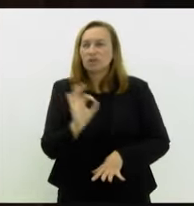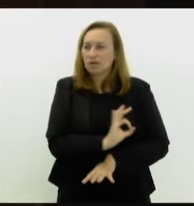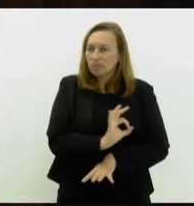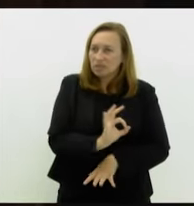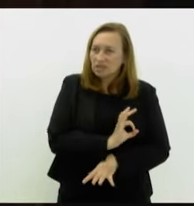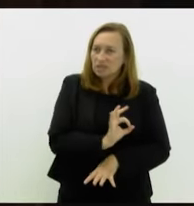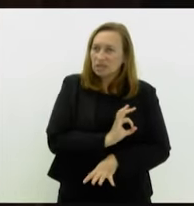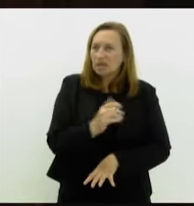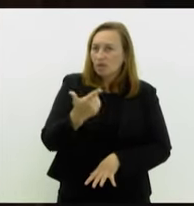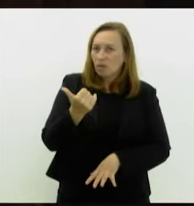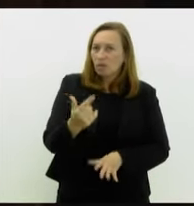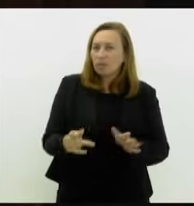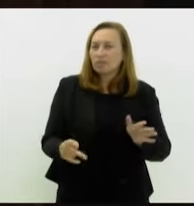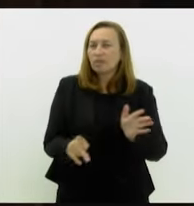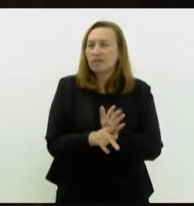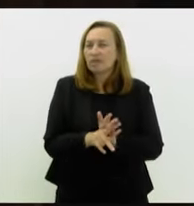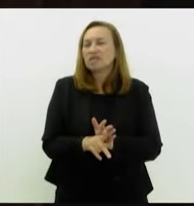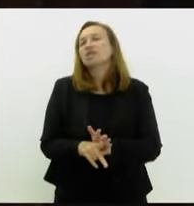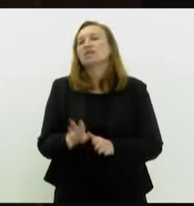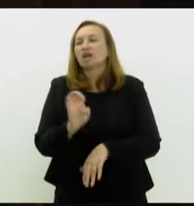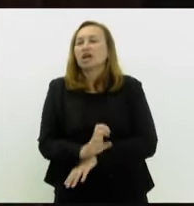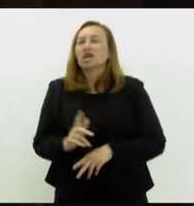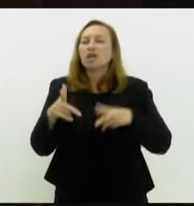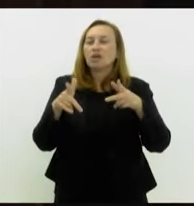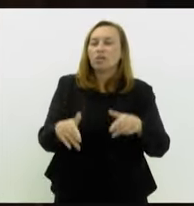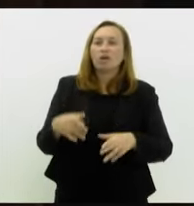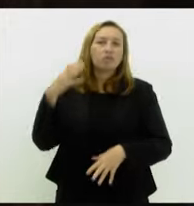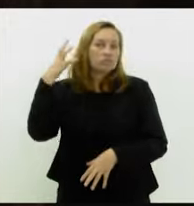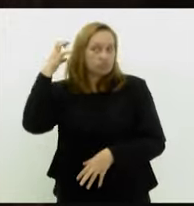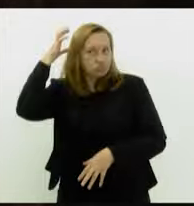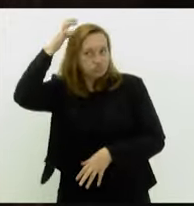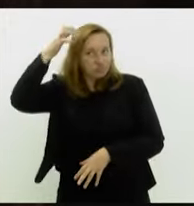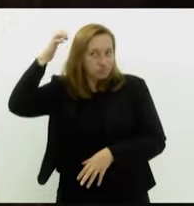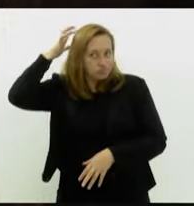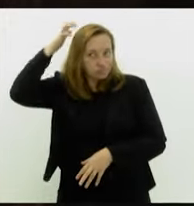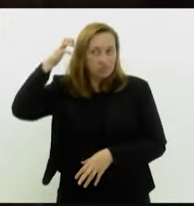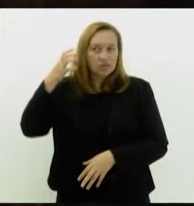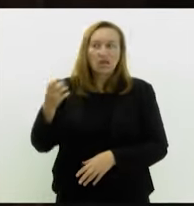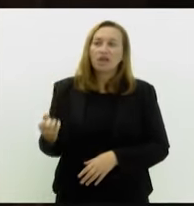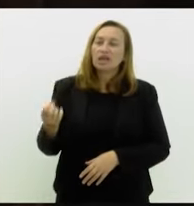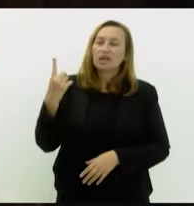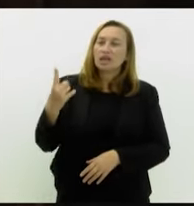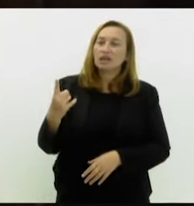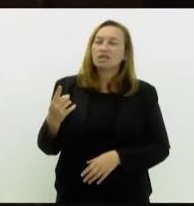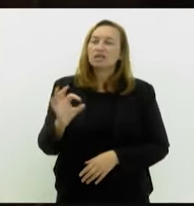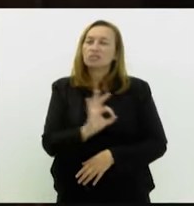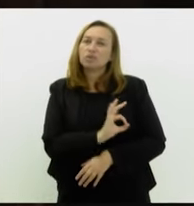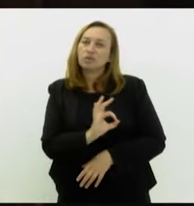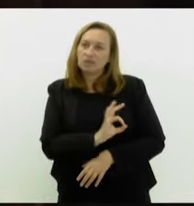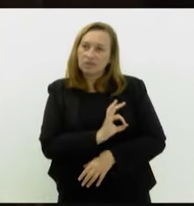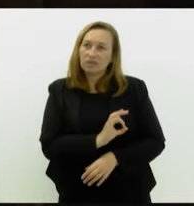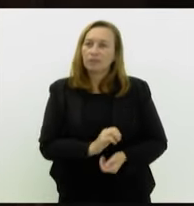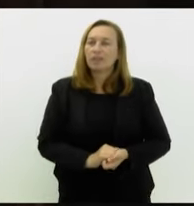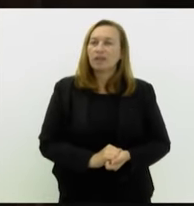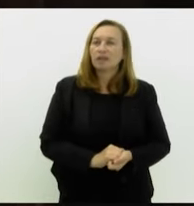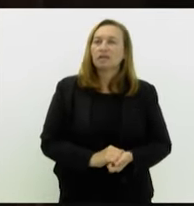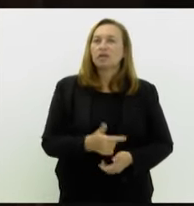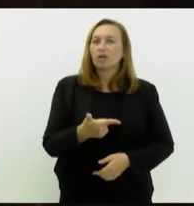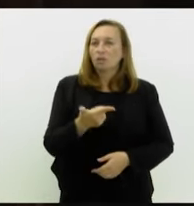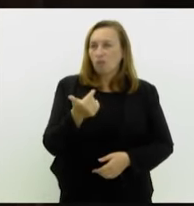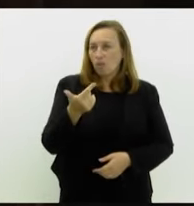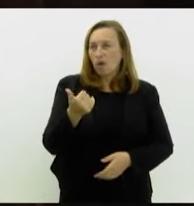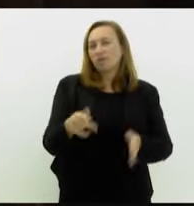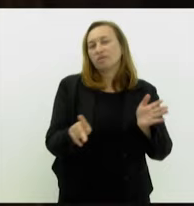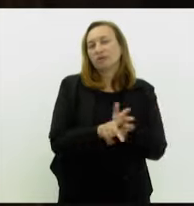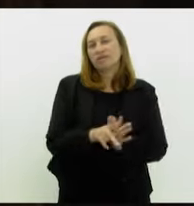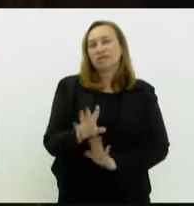as armas do Estado assim como Marielle foi Marielle foi assassinada por ex-policiais com munições da